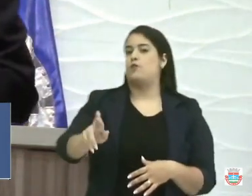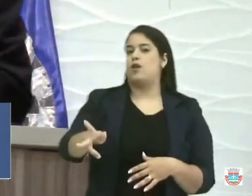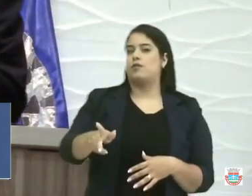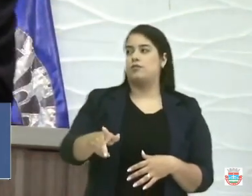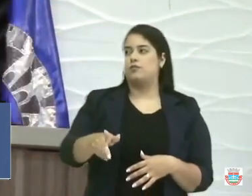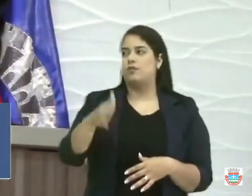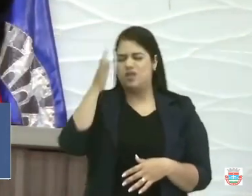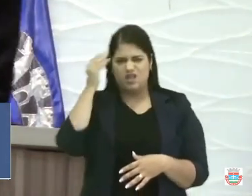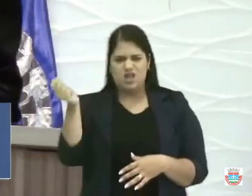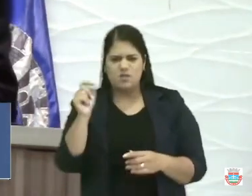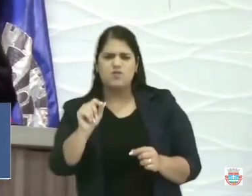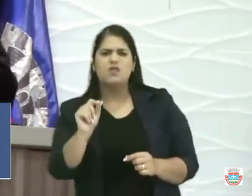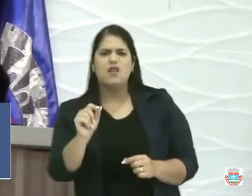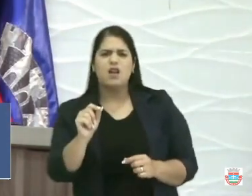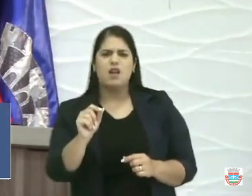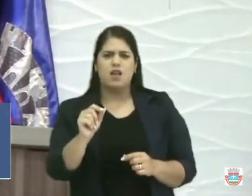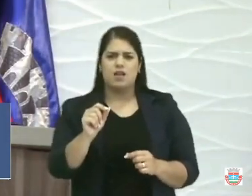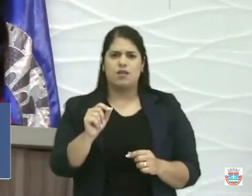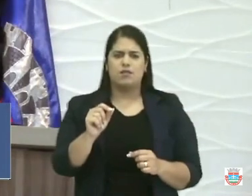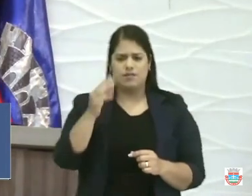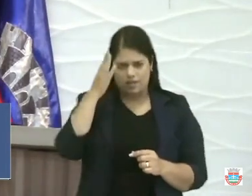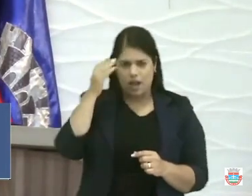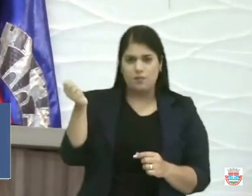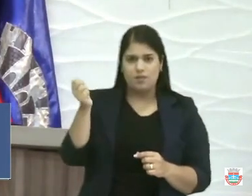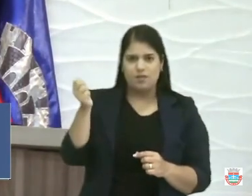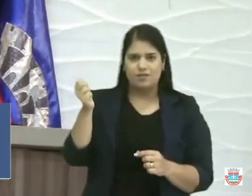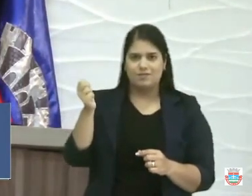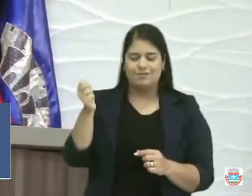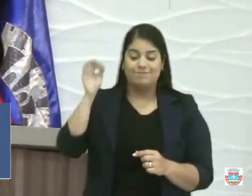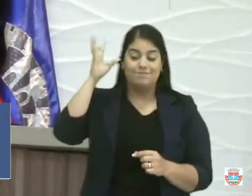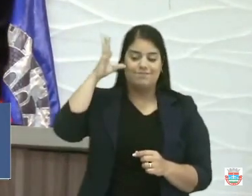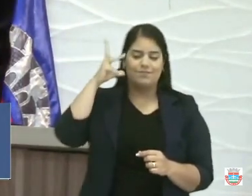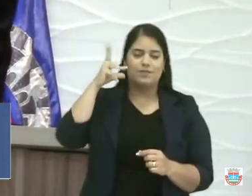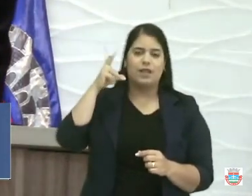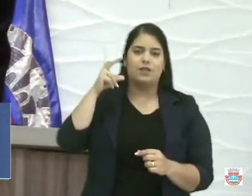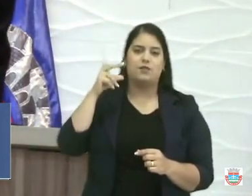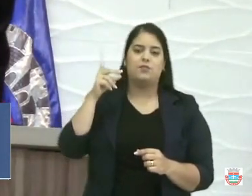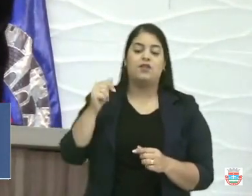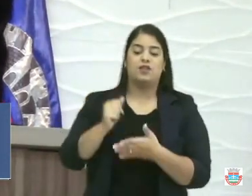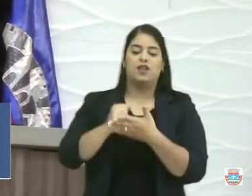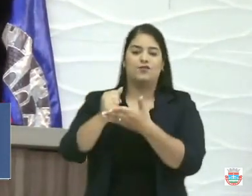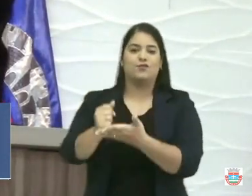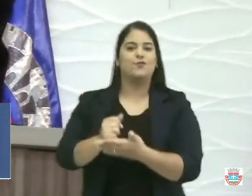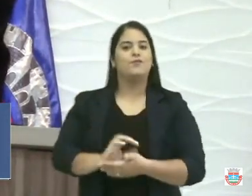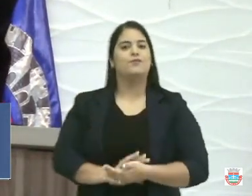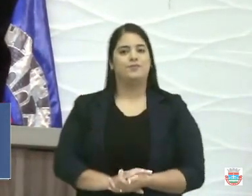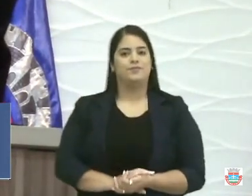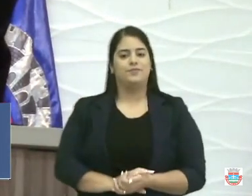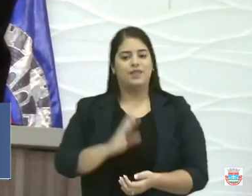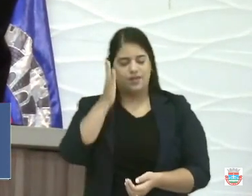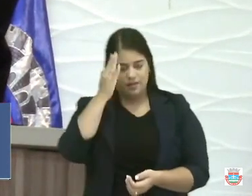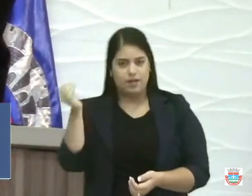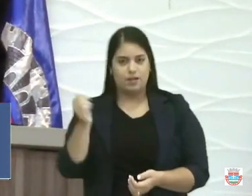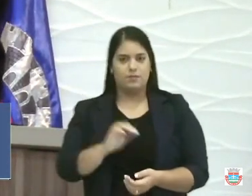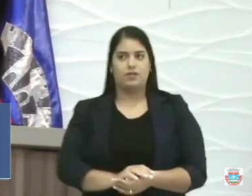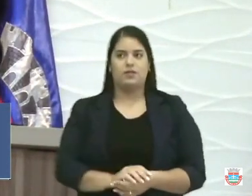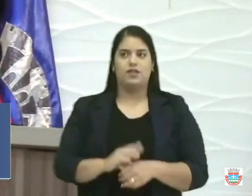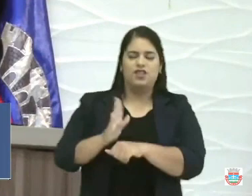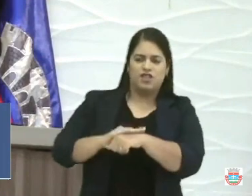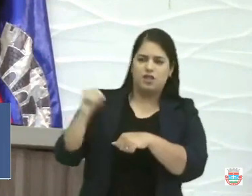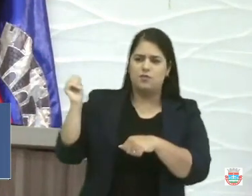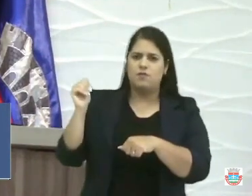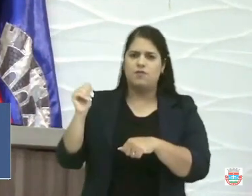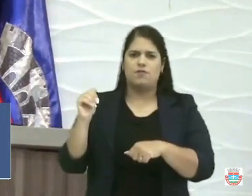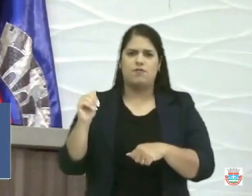Vanildo? Quem lhe botou aí, sabe quem foi? Seu Zé de Almeida. Você fez 9 vereadores, seu Zé chamou eles aqui, agora ele quer mentira